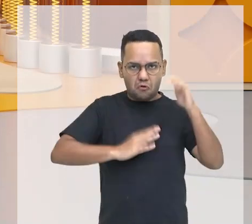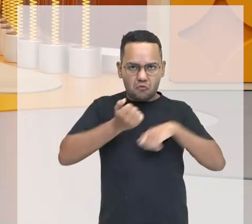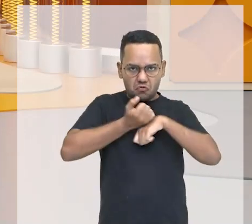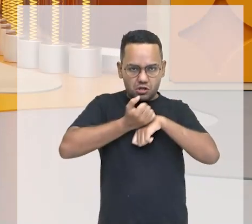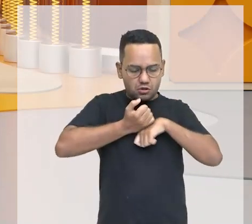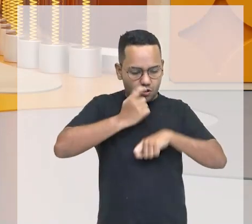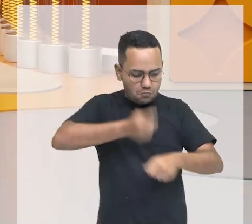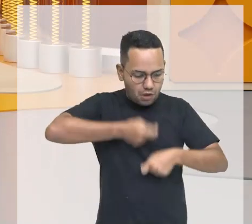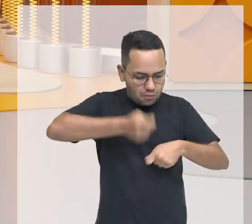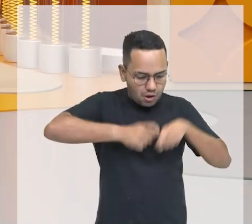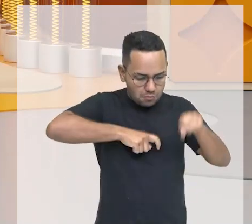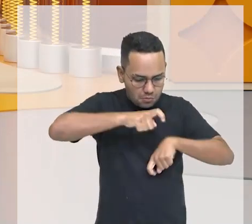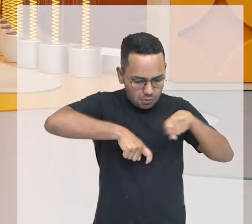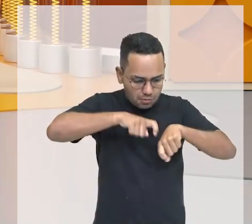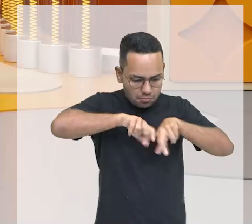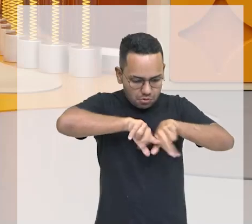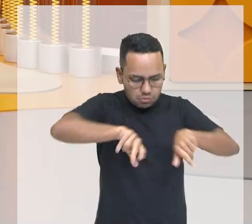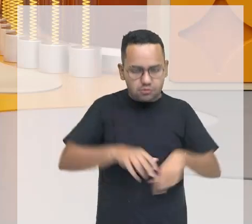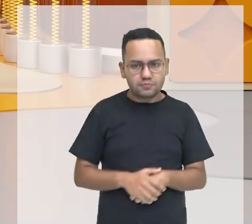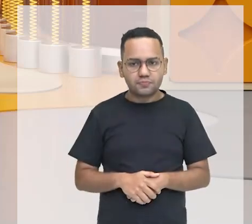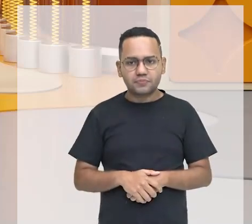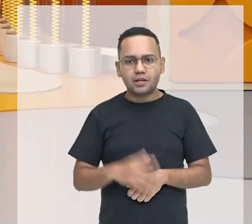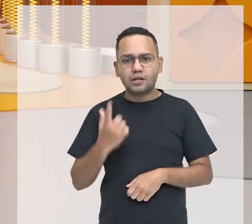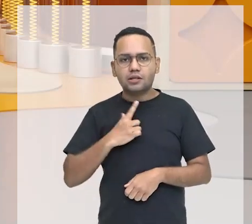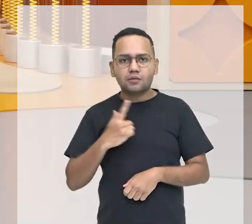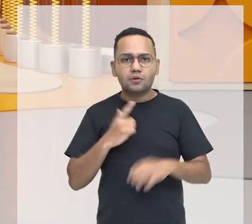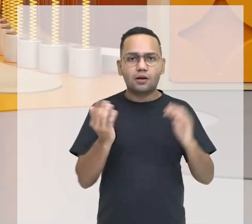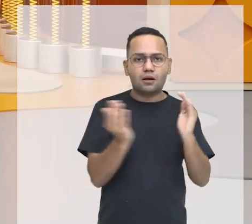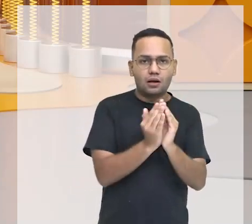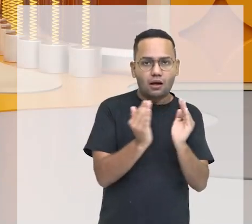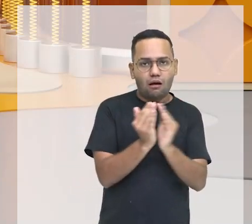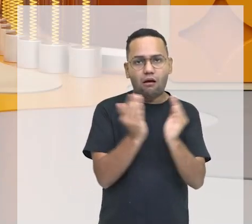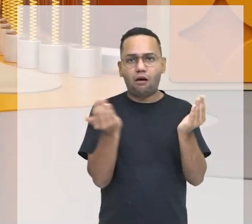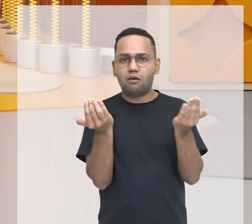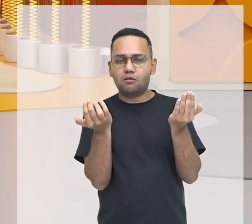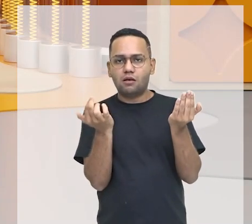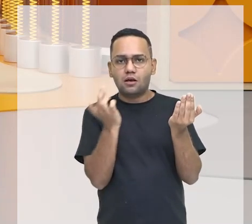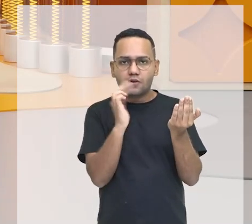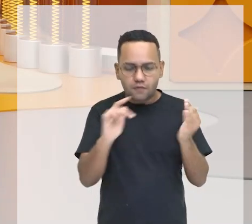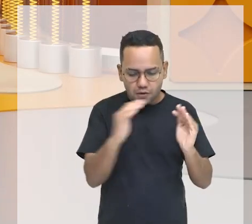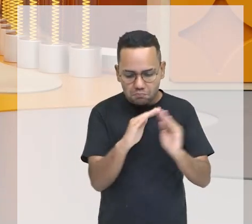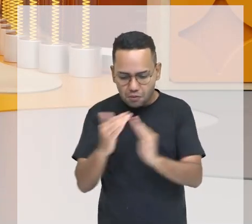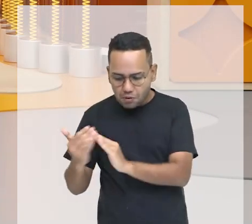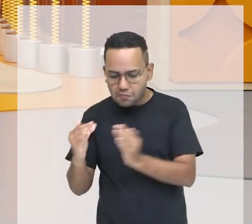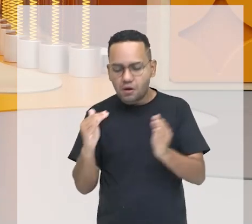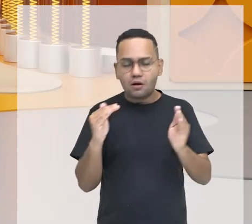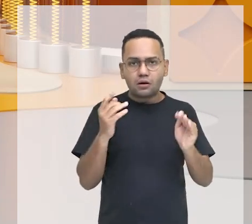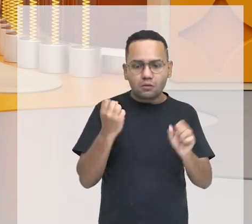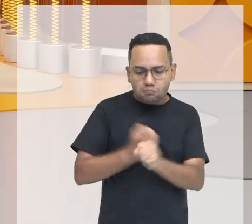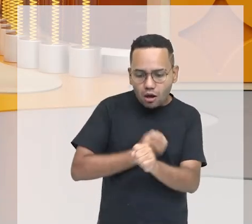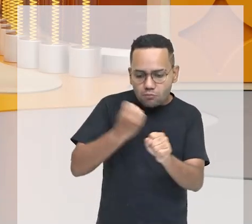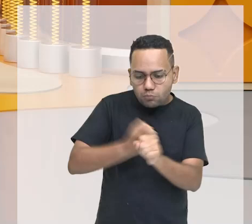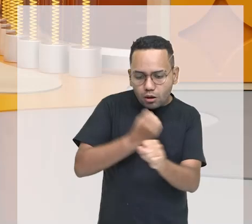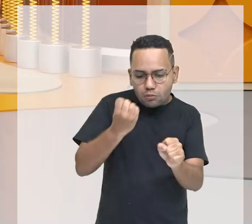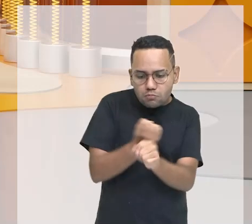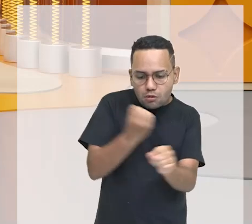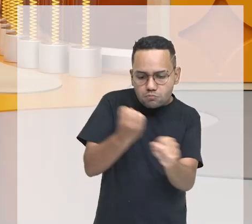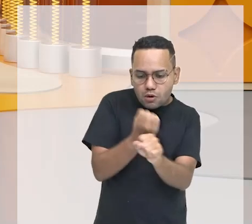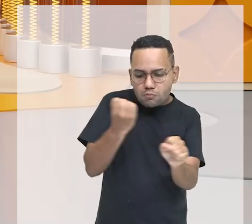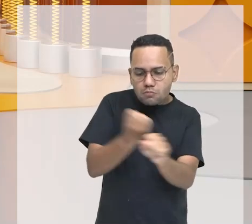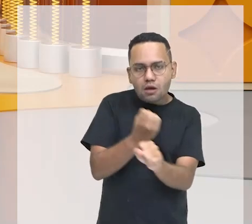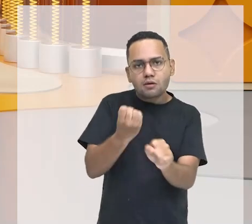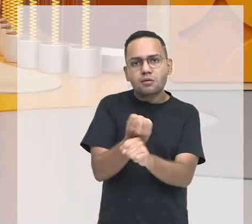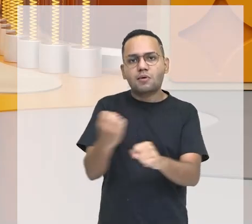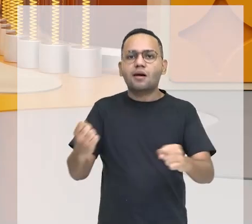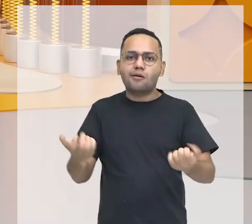um hotelzinho, surgiu 2 ou 3 barracos, e aí foi crescendo, crescendo, crescendo, e se tornaram